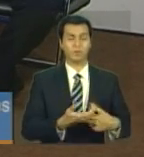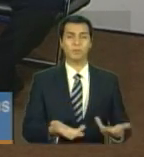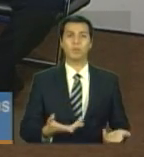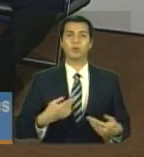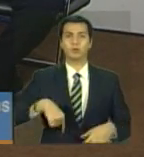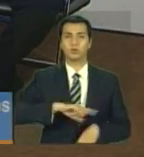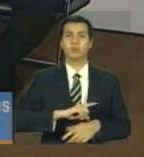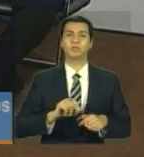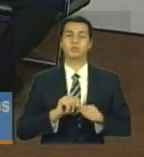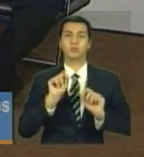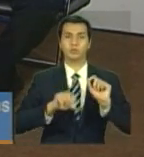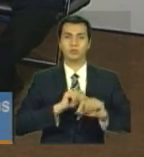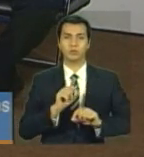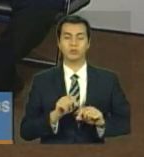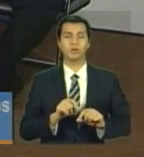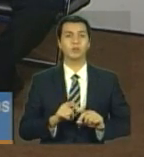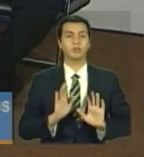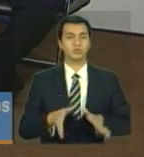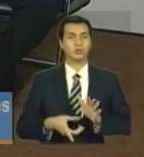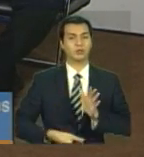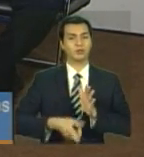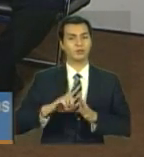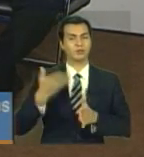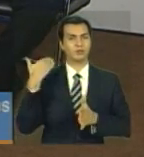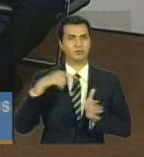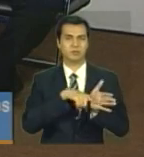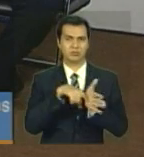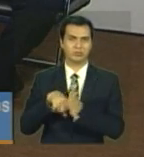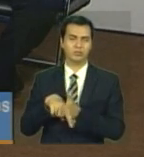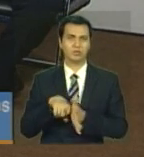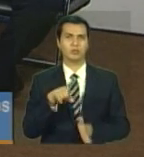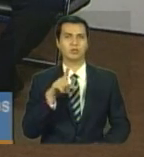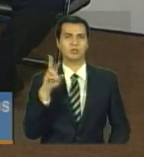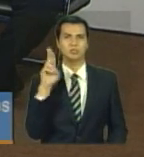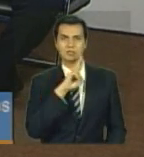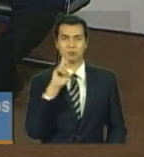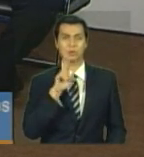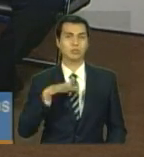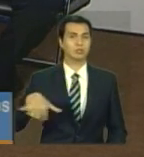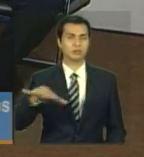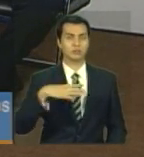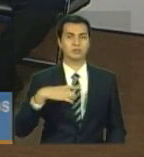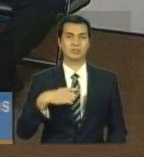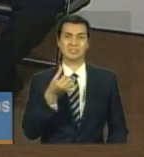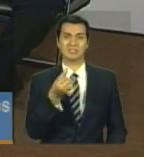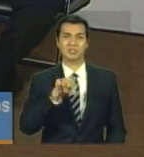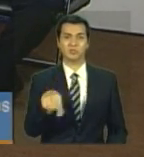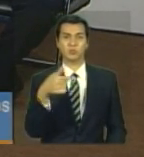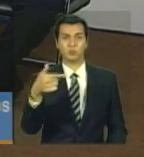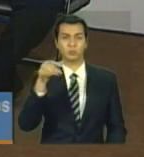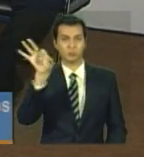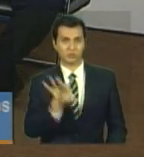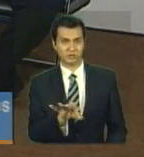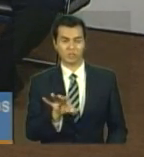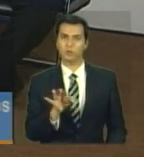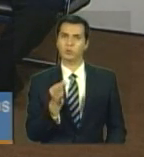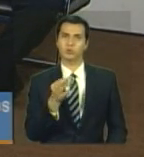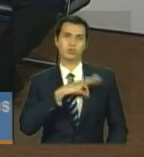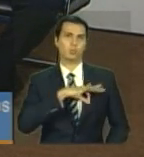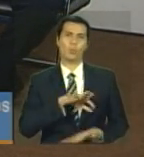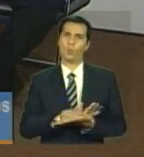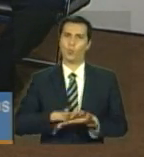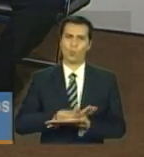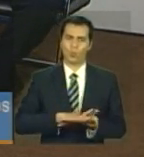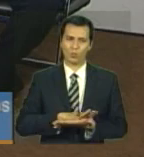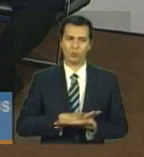Nos restaurantes, a última pesquisa que foi feita, 6,1, né, não possuía nenhuma renda, não é? Cerca de 20%,